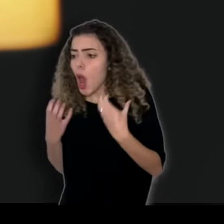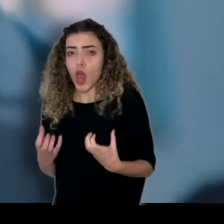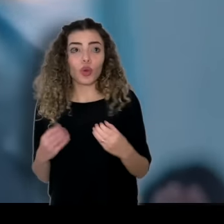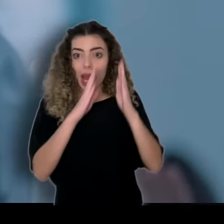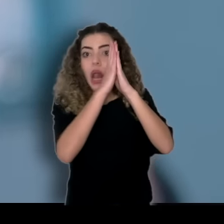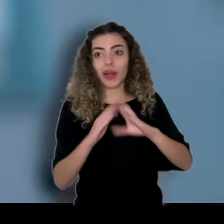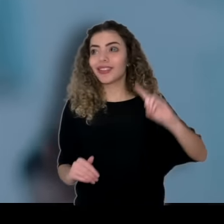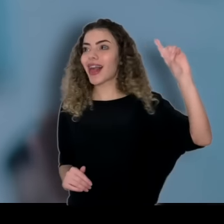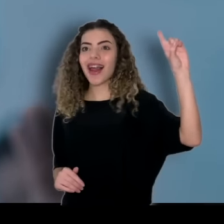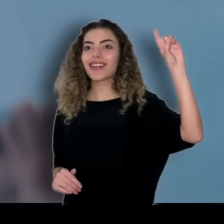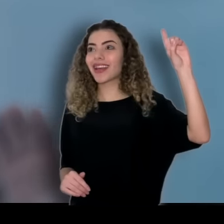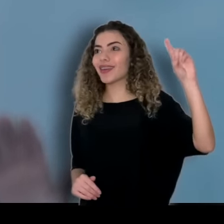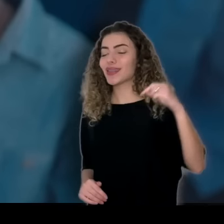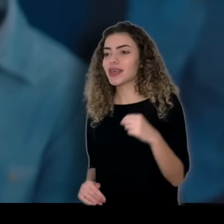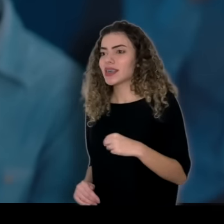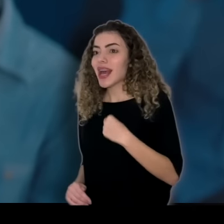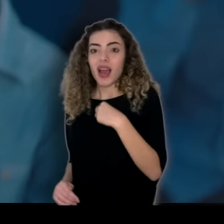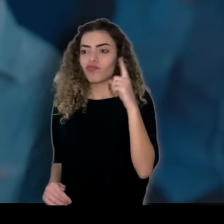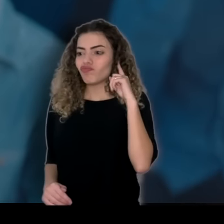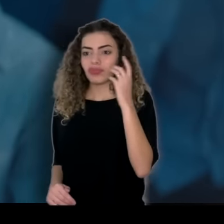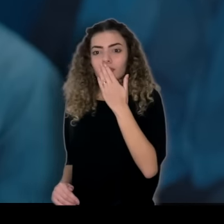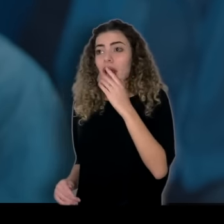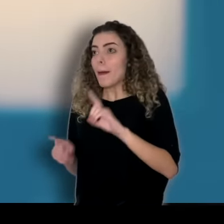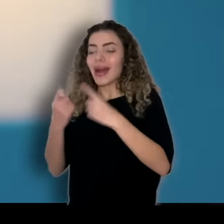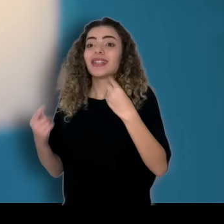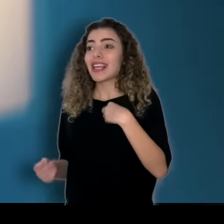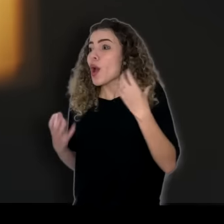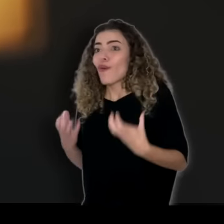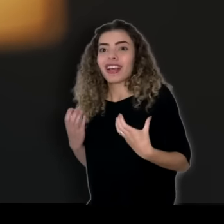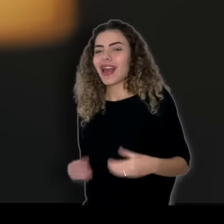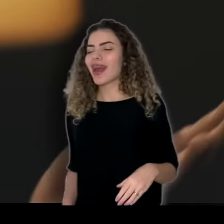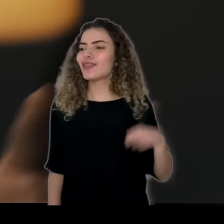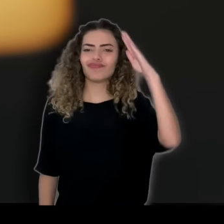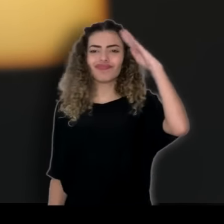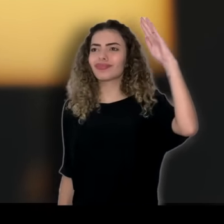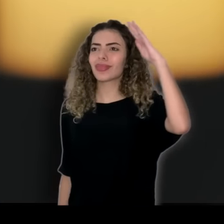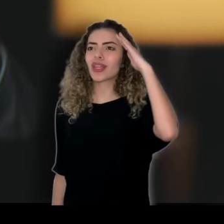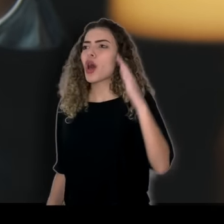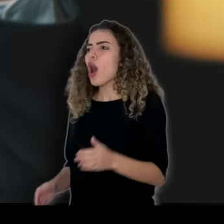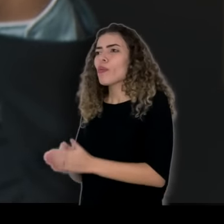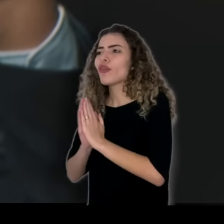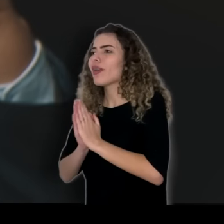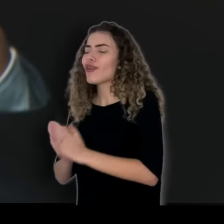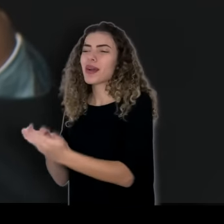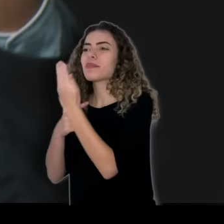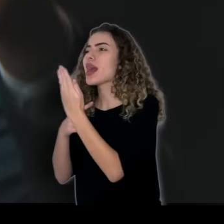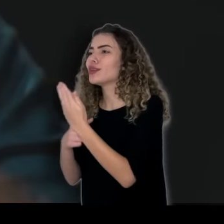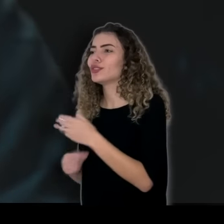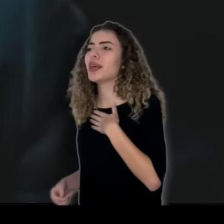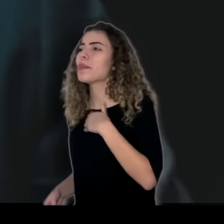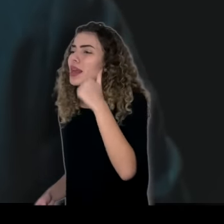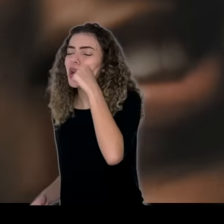pular Eu não falo, eu não escuto, mas quero marchar Dá um jeito minha mãe se eu quero adorar